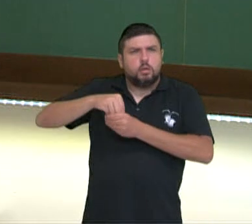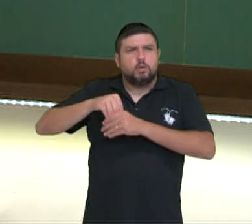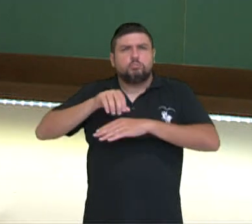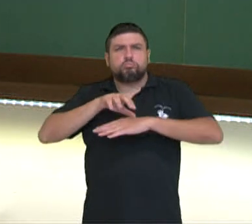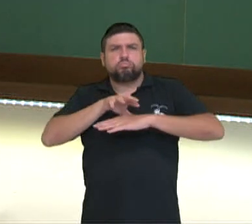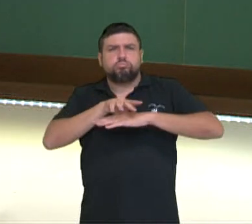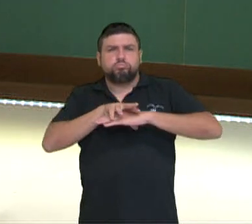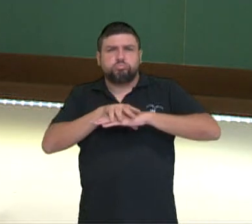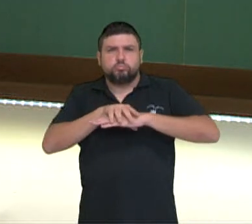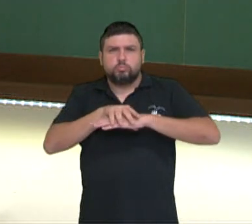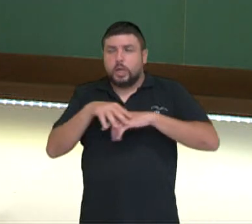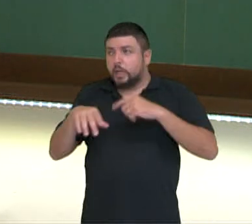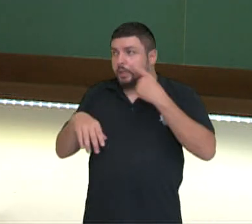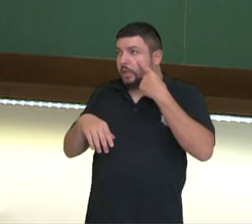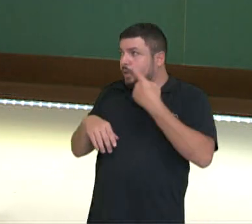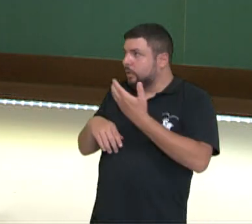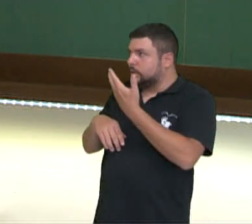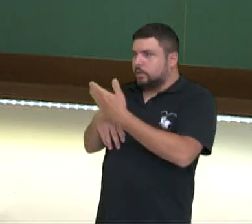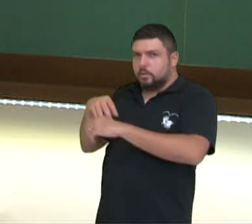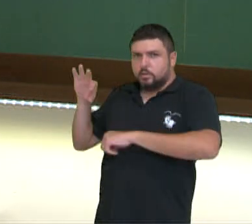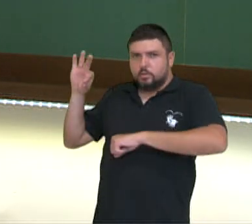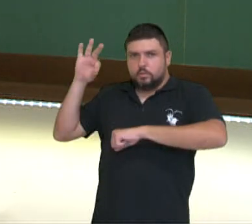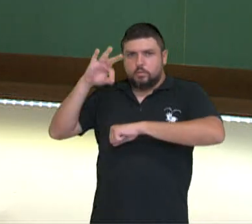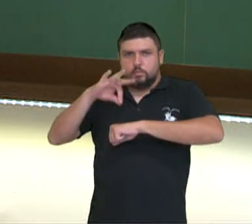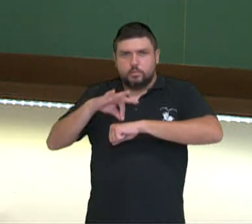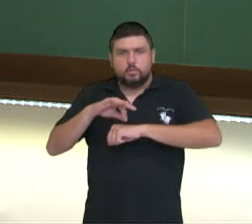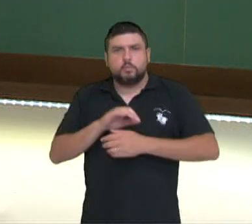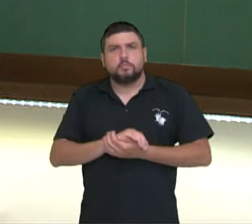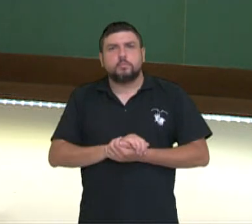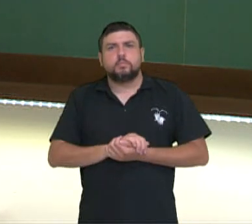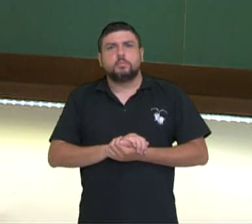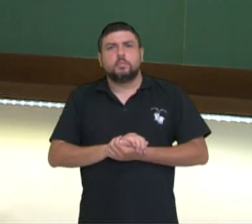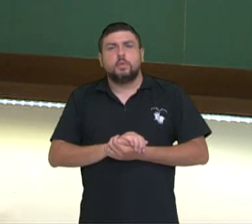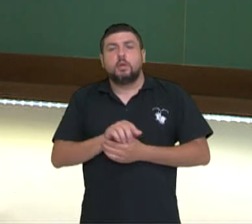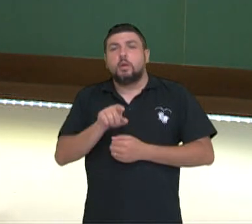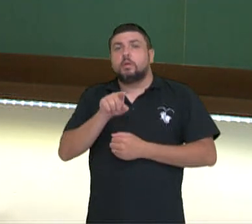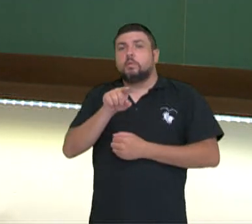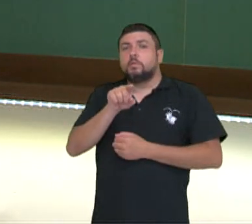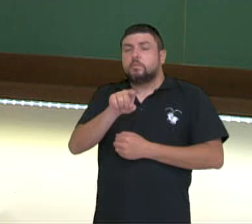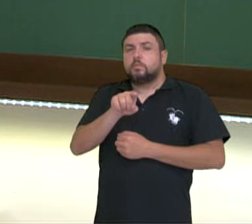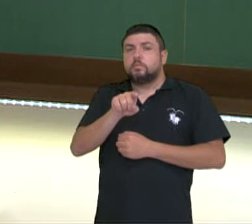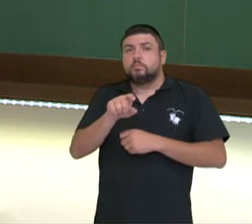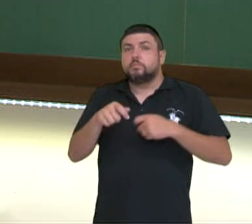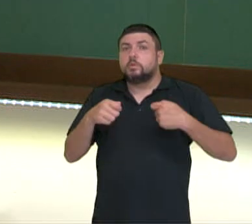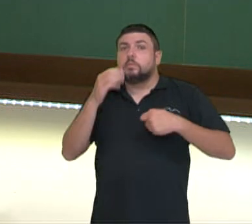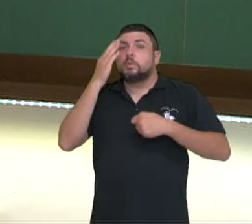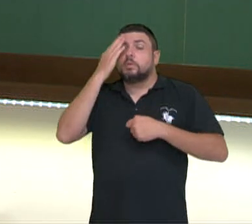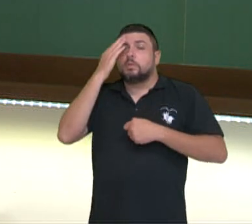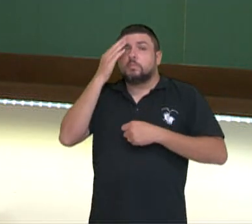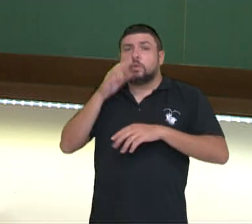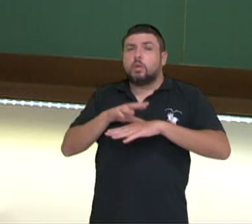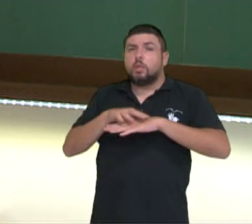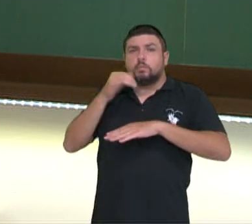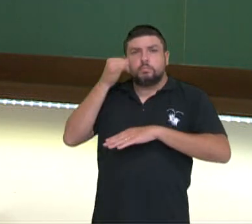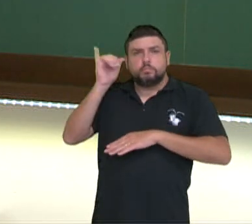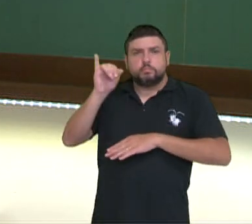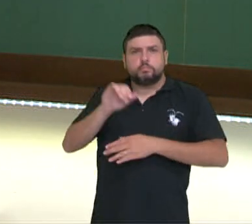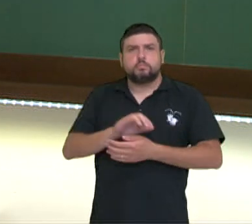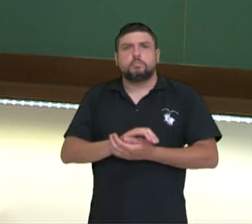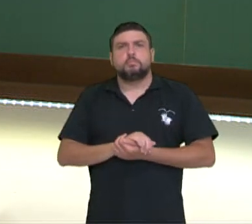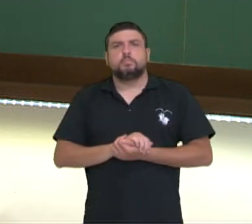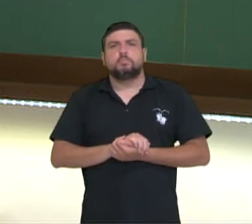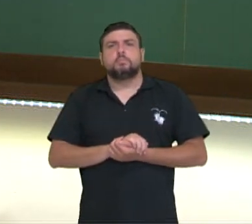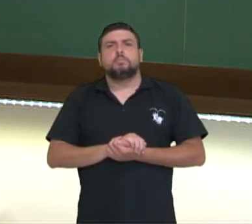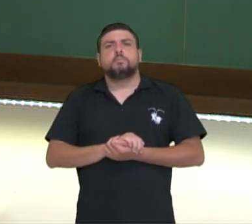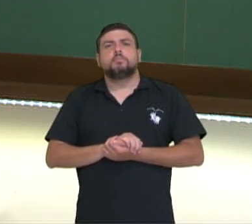você saber, nesse aspecto, para poder se prevenir dessas doenças que a gente vai abordar na aula de hoje. Vamos